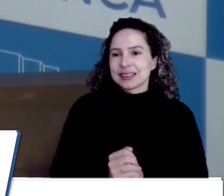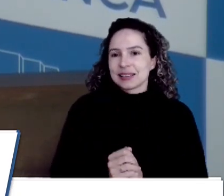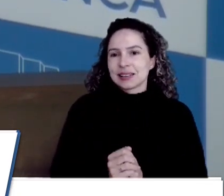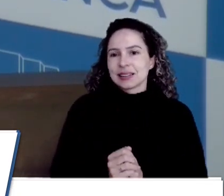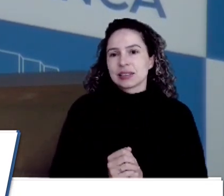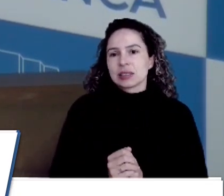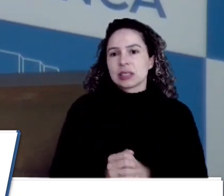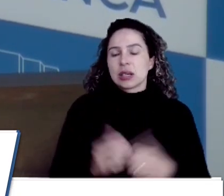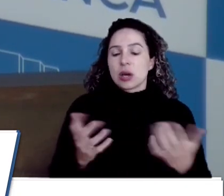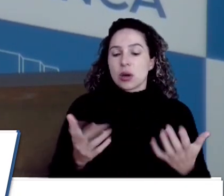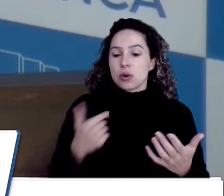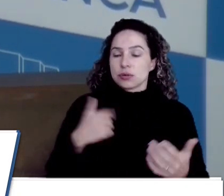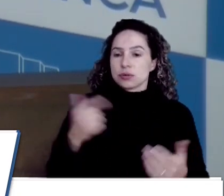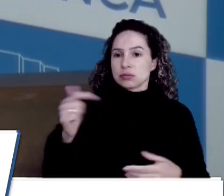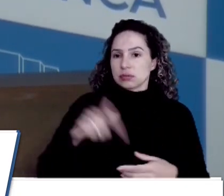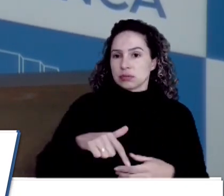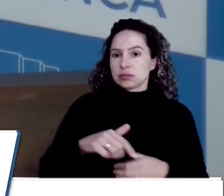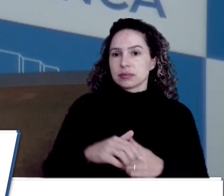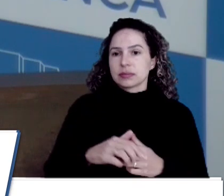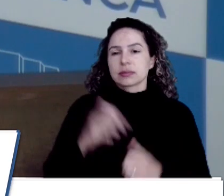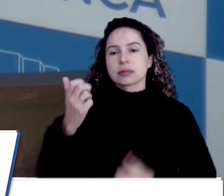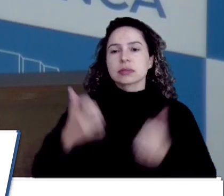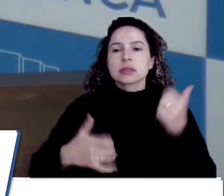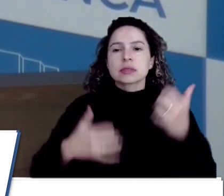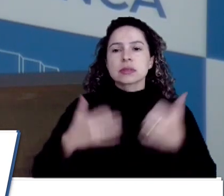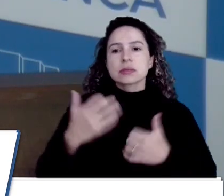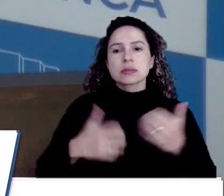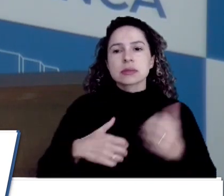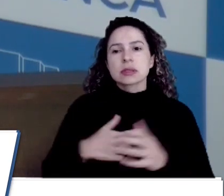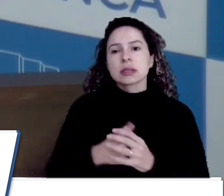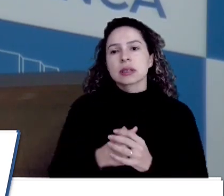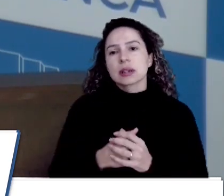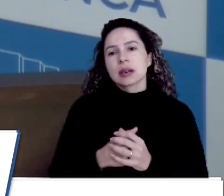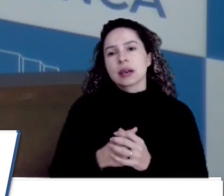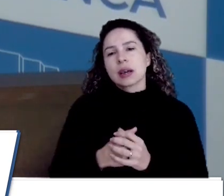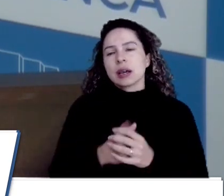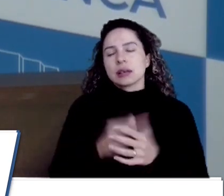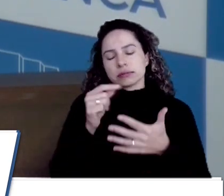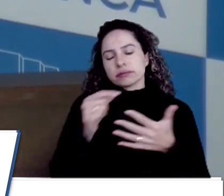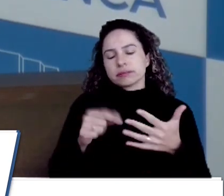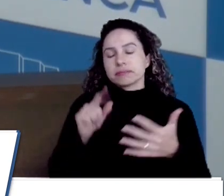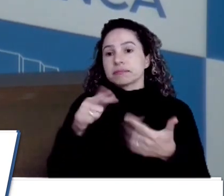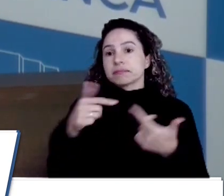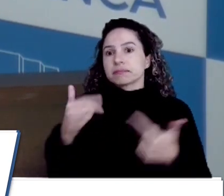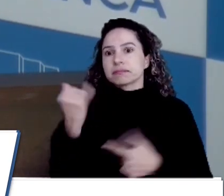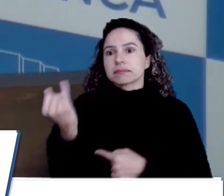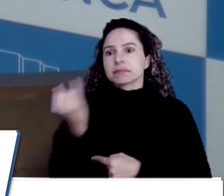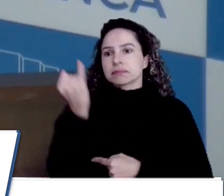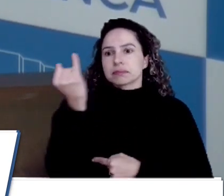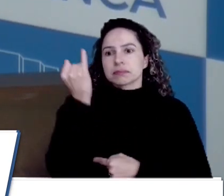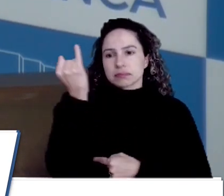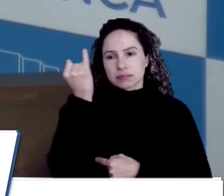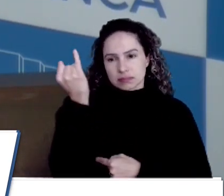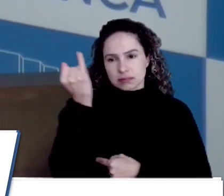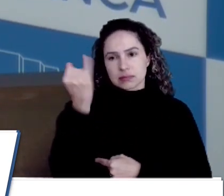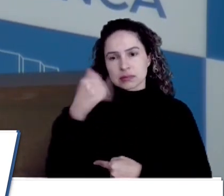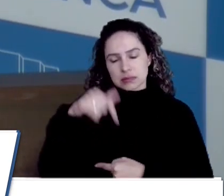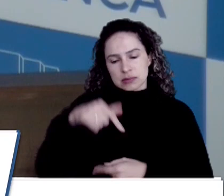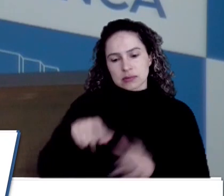eu venho na tribuna para falar alguns assuntos importantes para a nossa